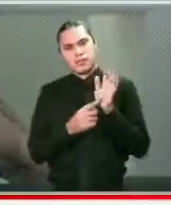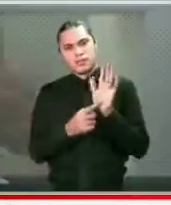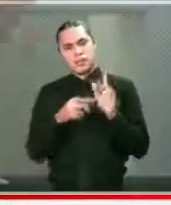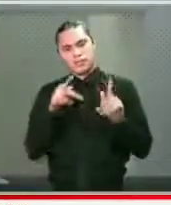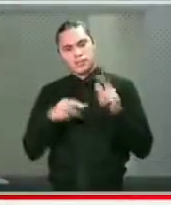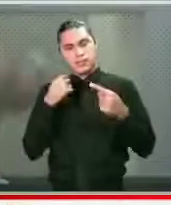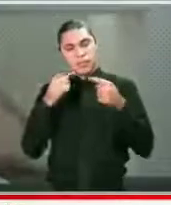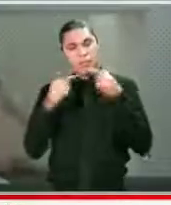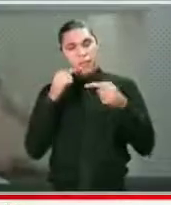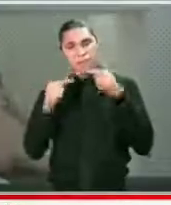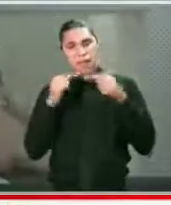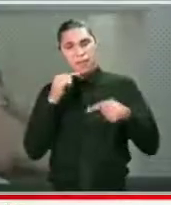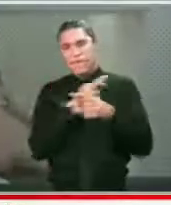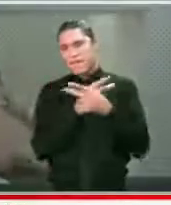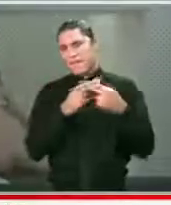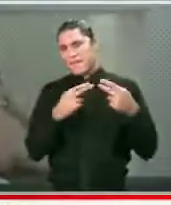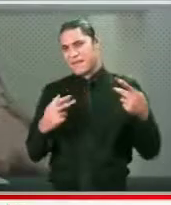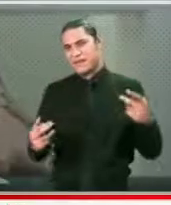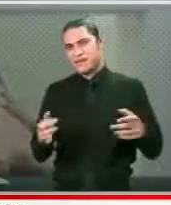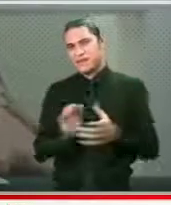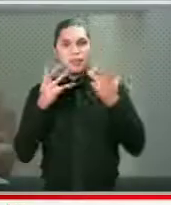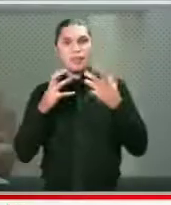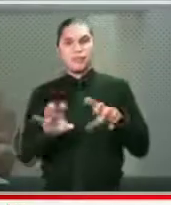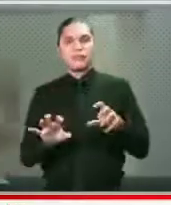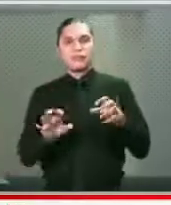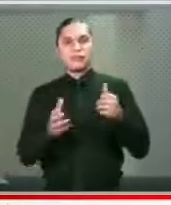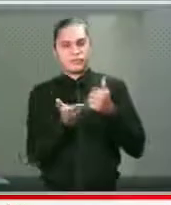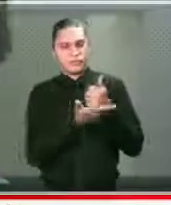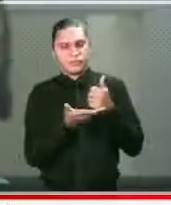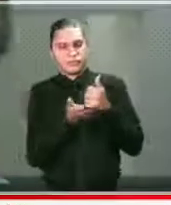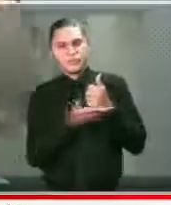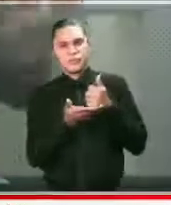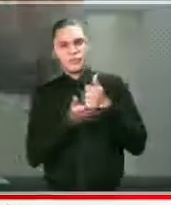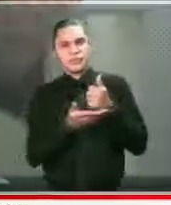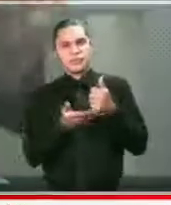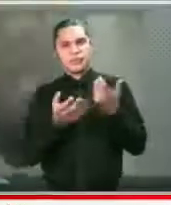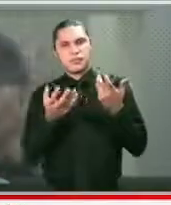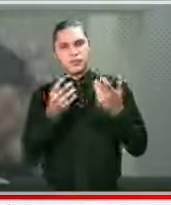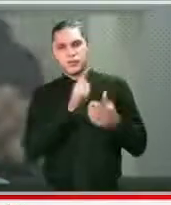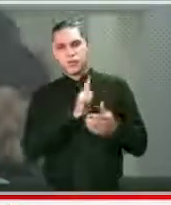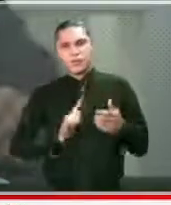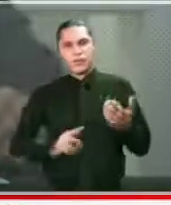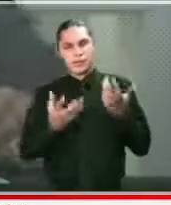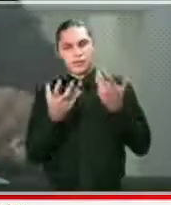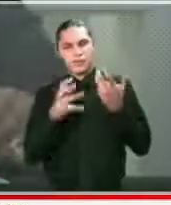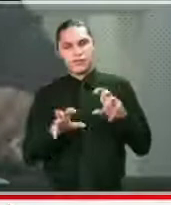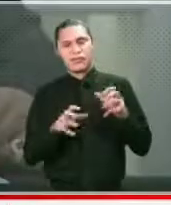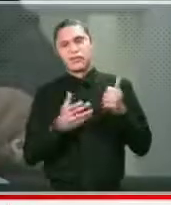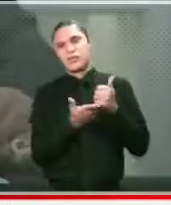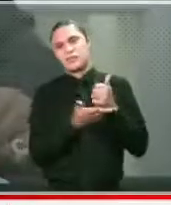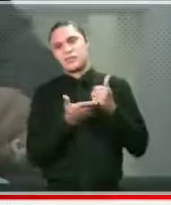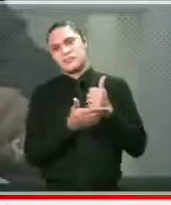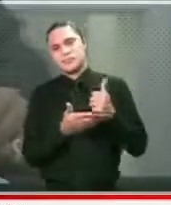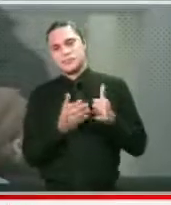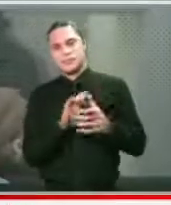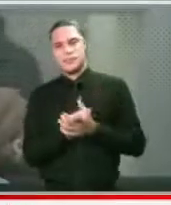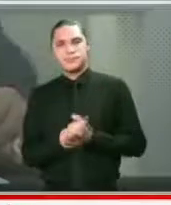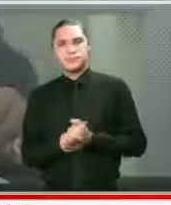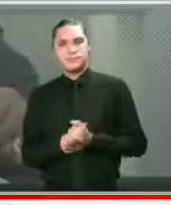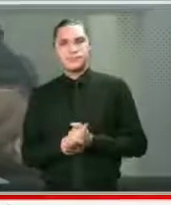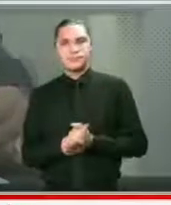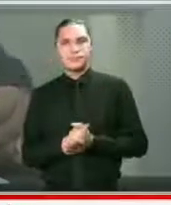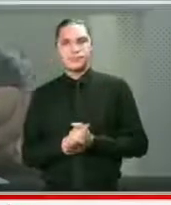do projeto que se que o governo transformou o governo não quero fundo é